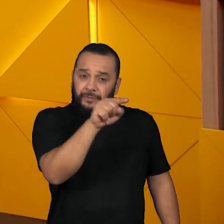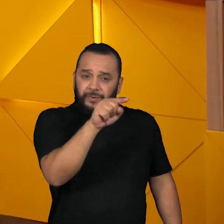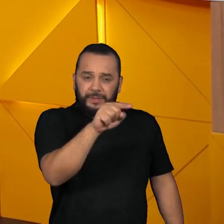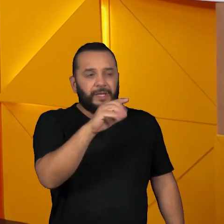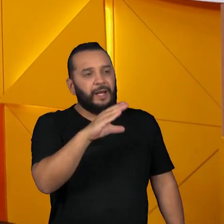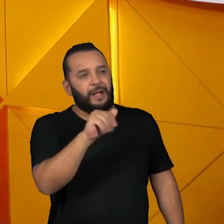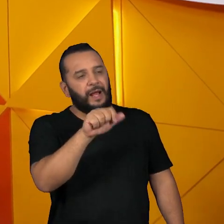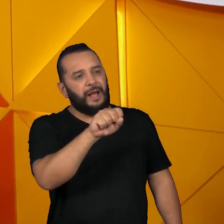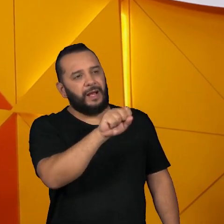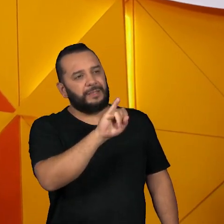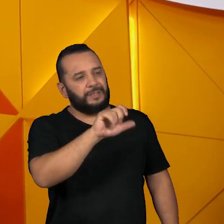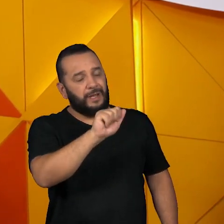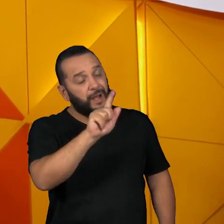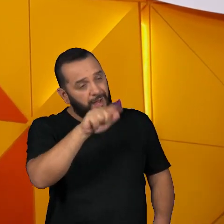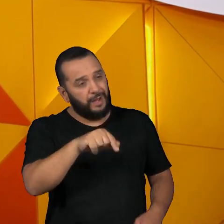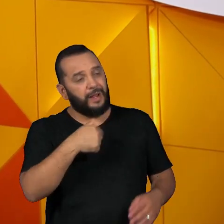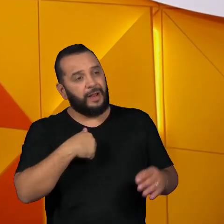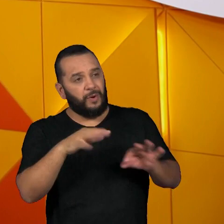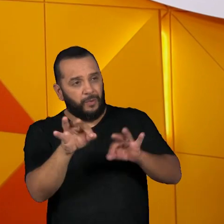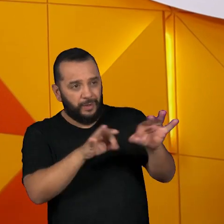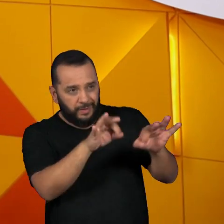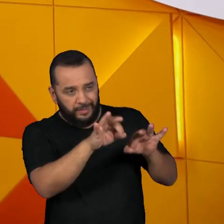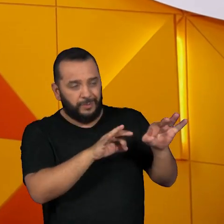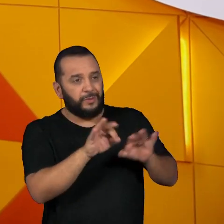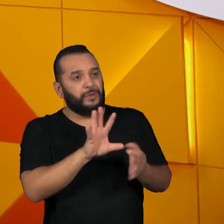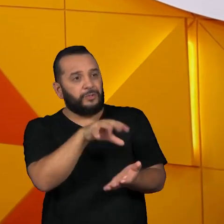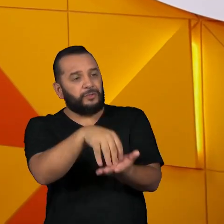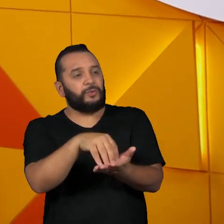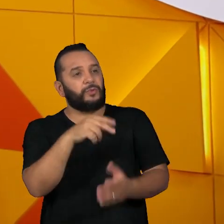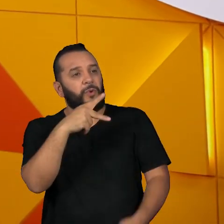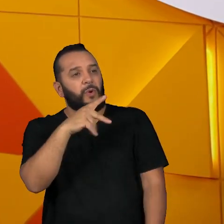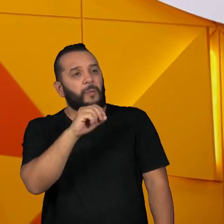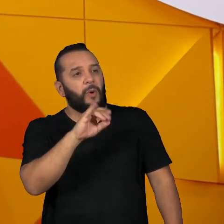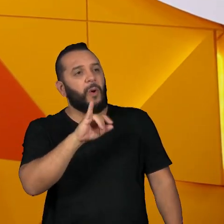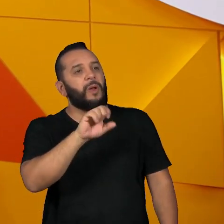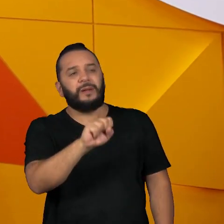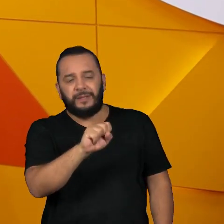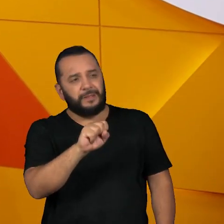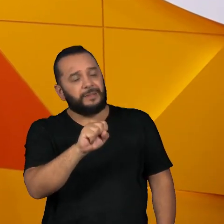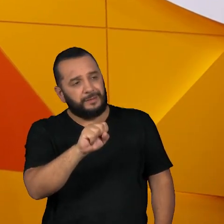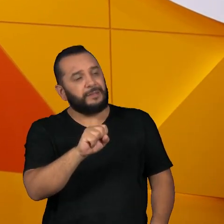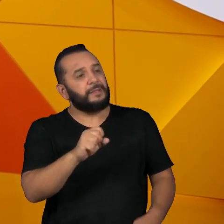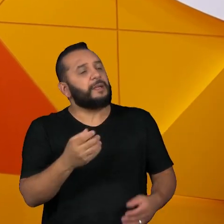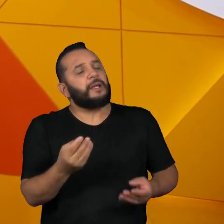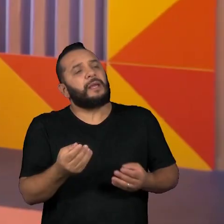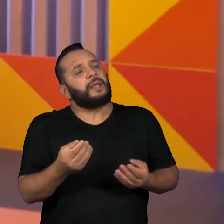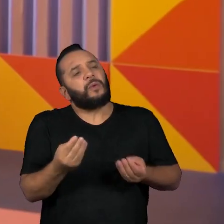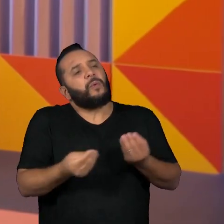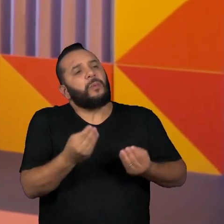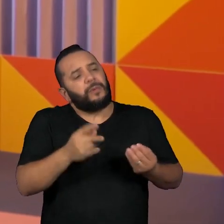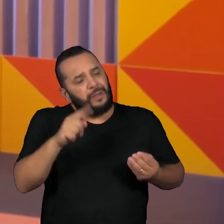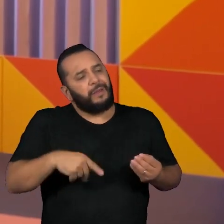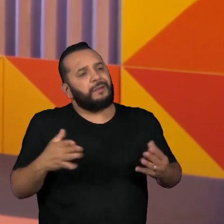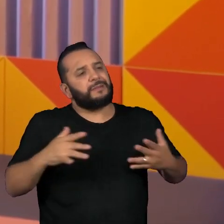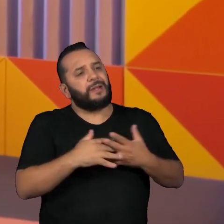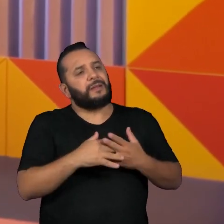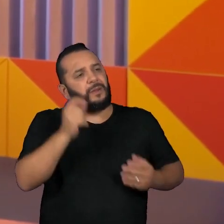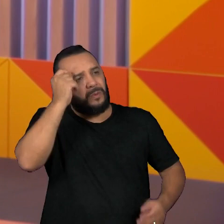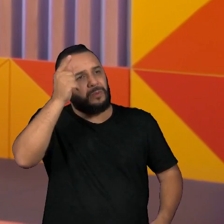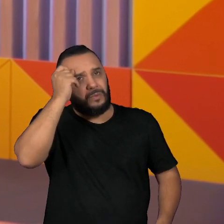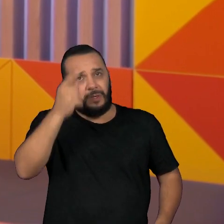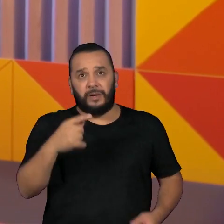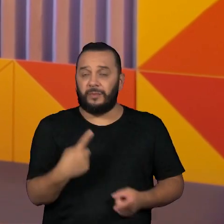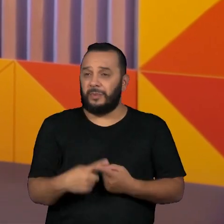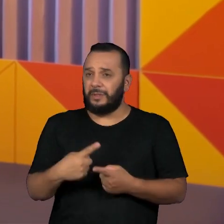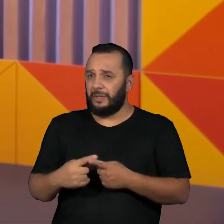Instituto Polis, né? Que tem uma atuação na área de cidadania cultural. O que é ser um cidadão cultural? A gente entende a cultura como um